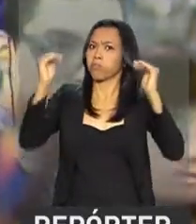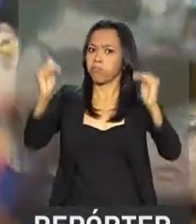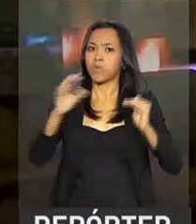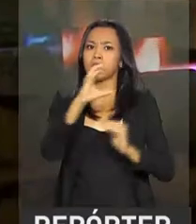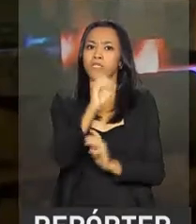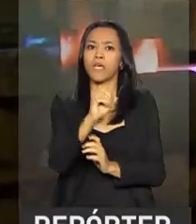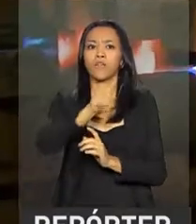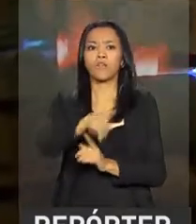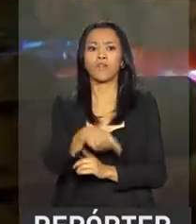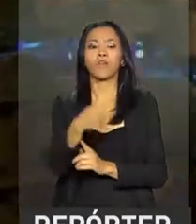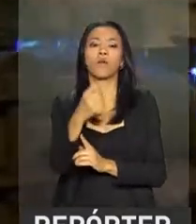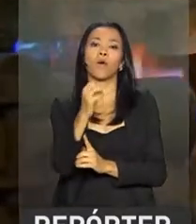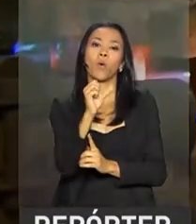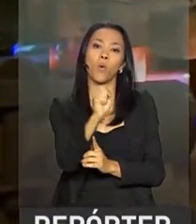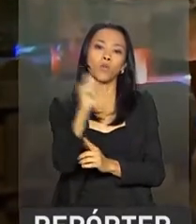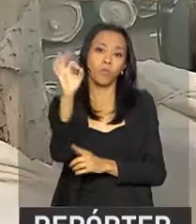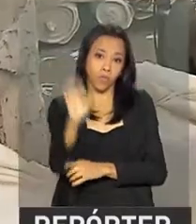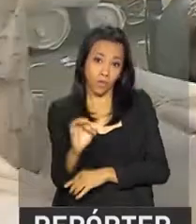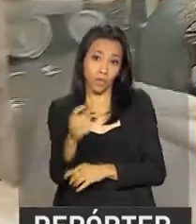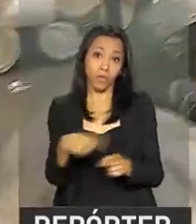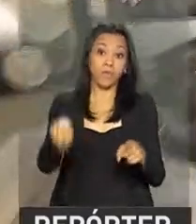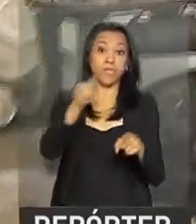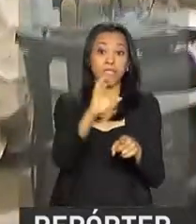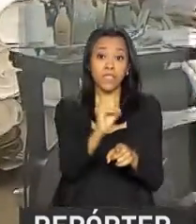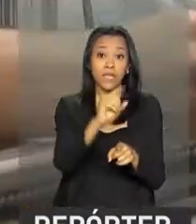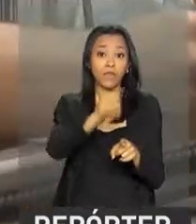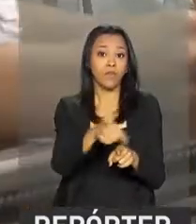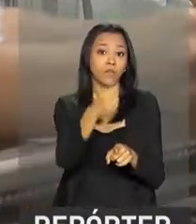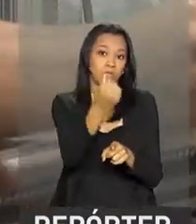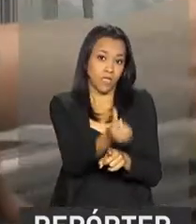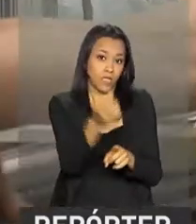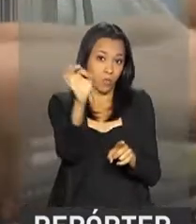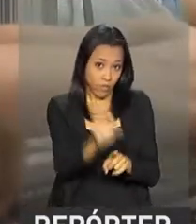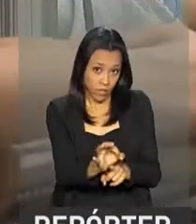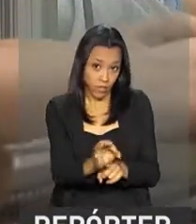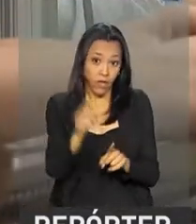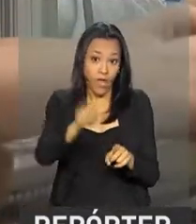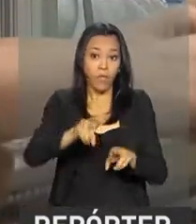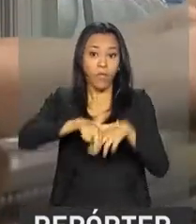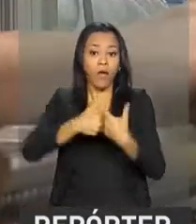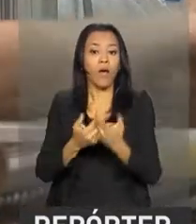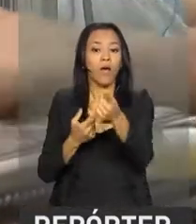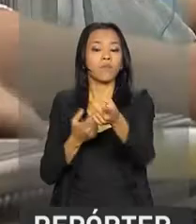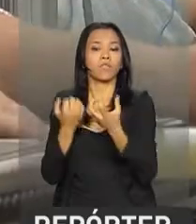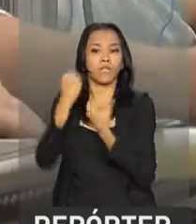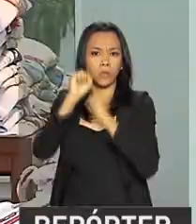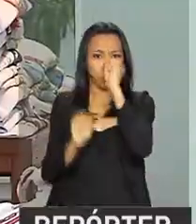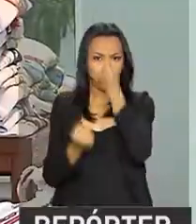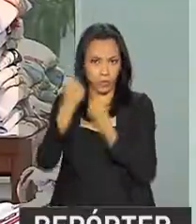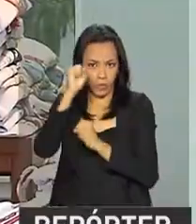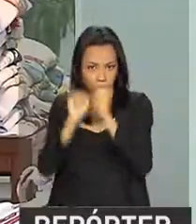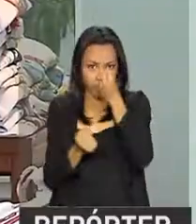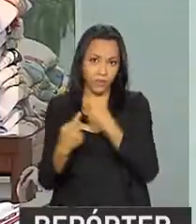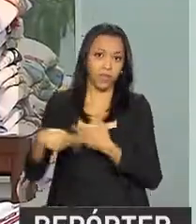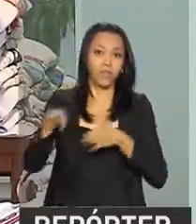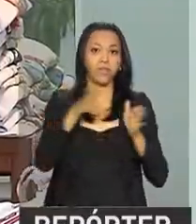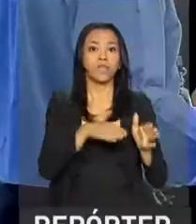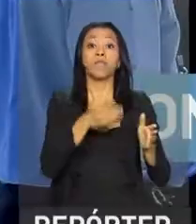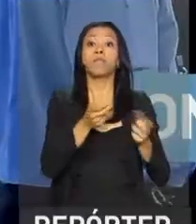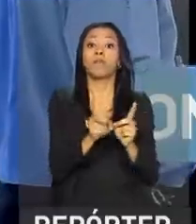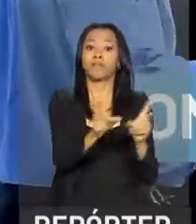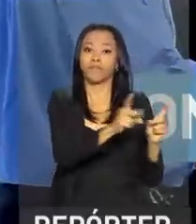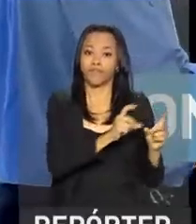0,8 por cento e 0,6 por cento puxados pela indústria de transformação e pelo comércio